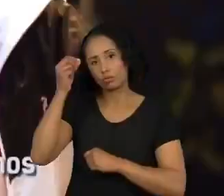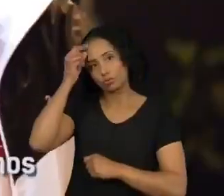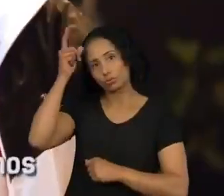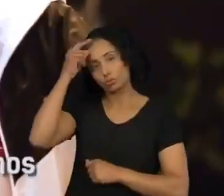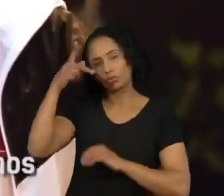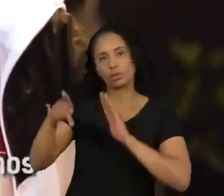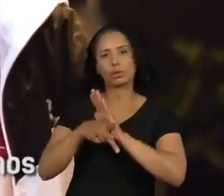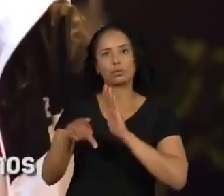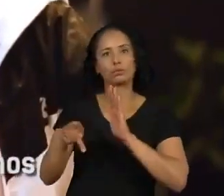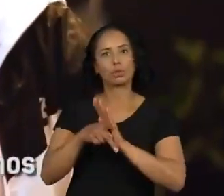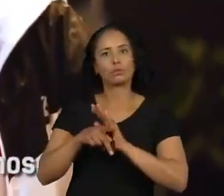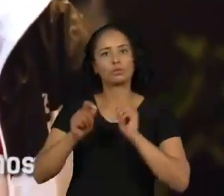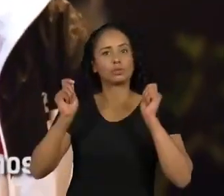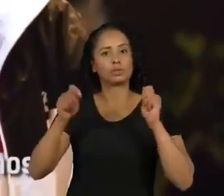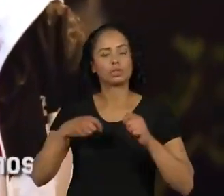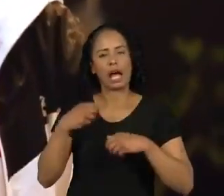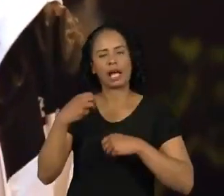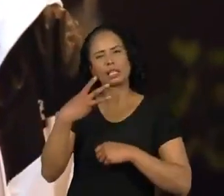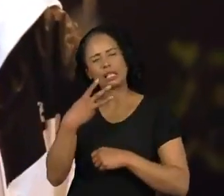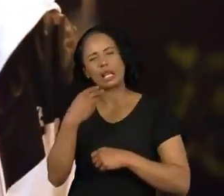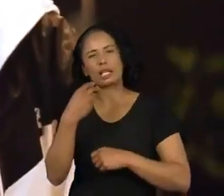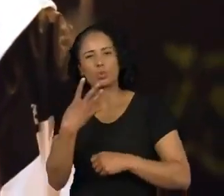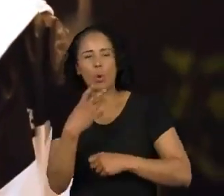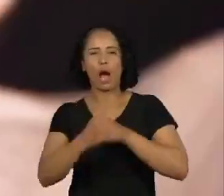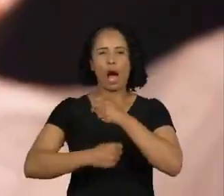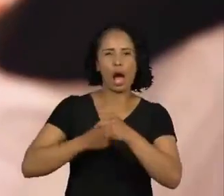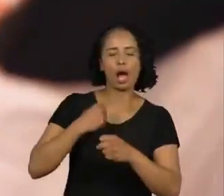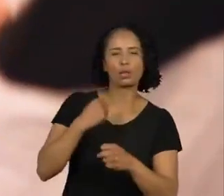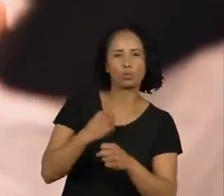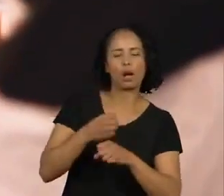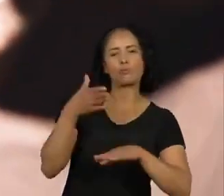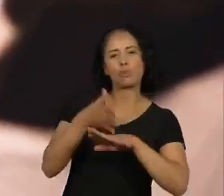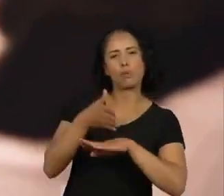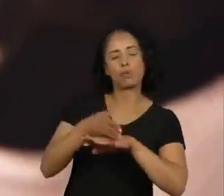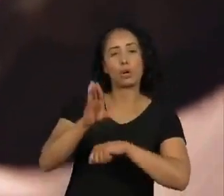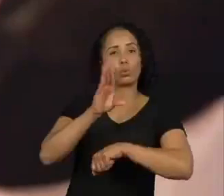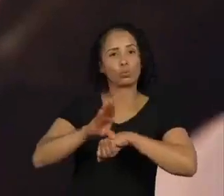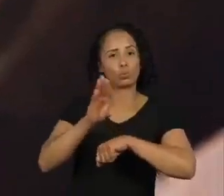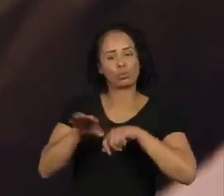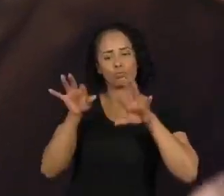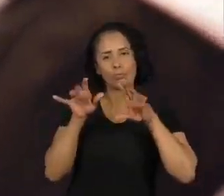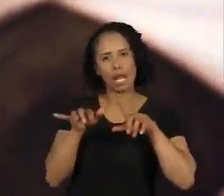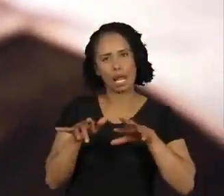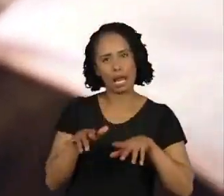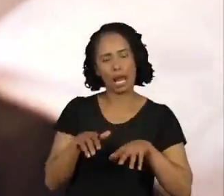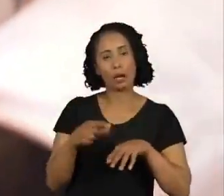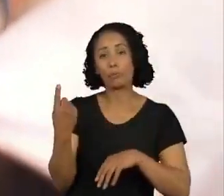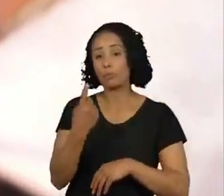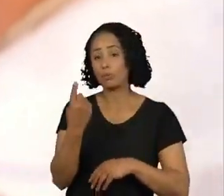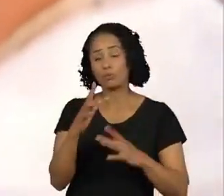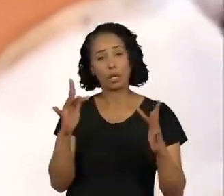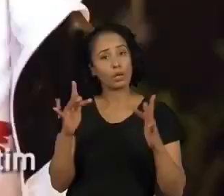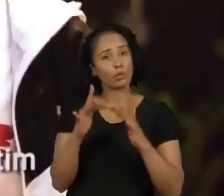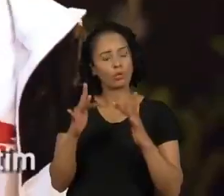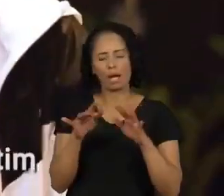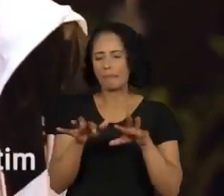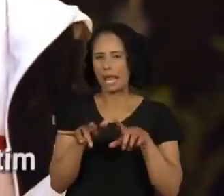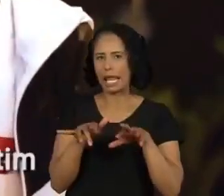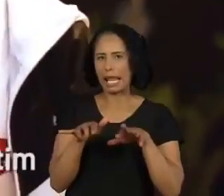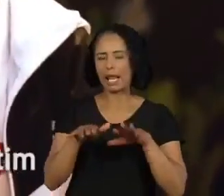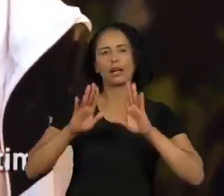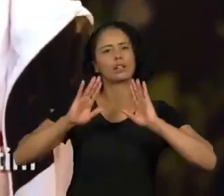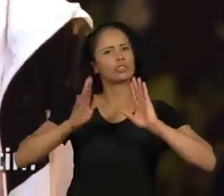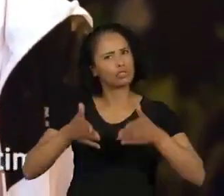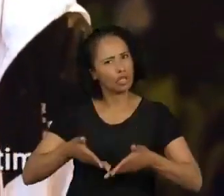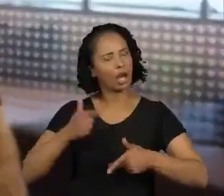Educação. Fiquei em média uns 3, 4 anos no Gerando Falcões. Fiz o curso de programação, que foi o meu primeiro contato com a programação em si. E hoje eu